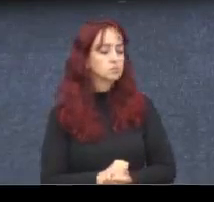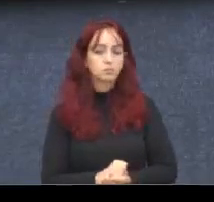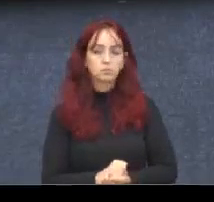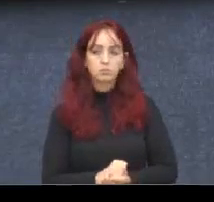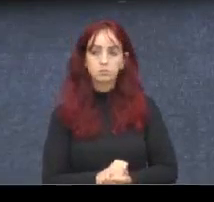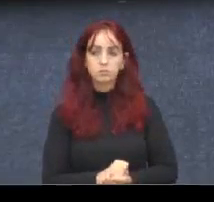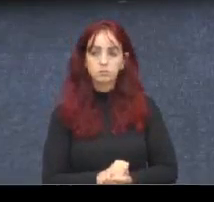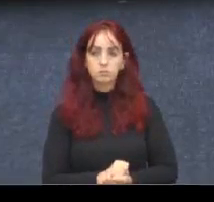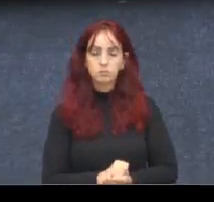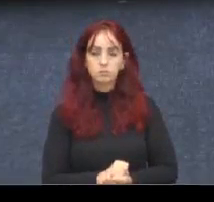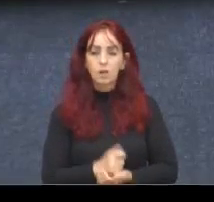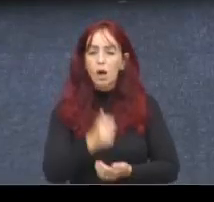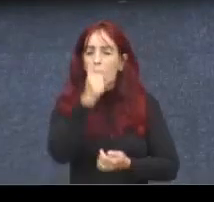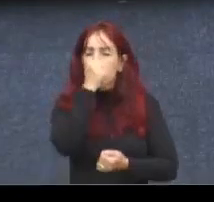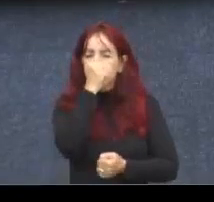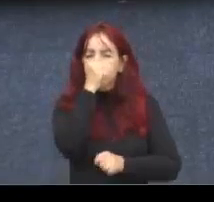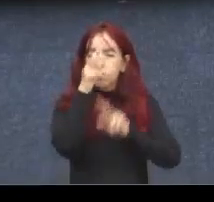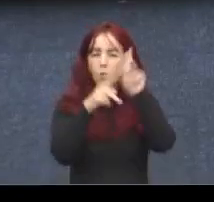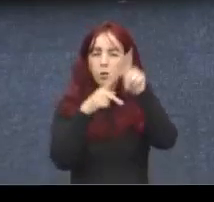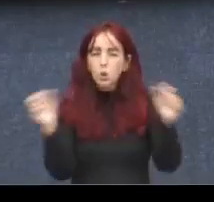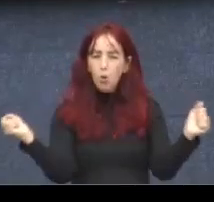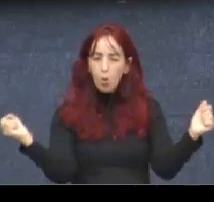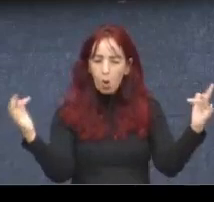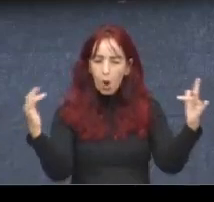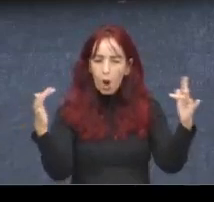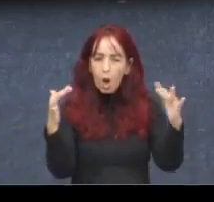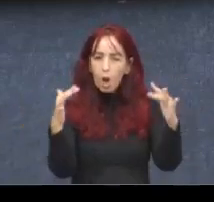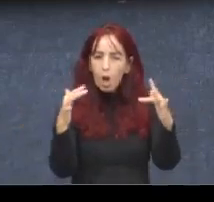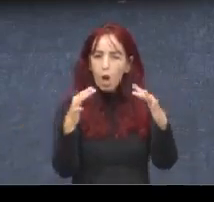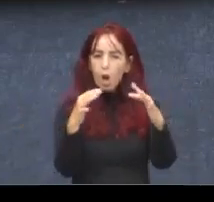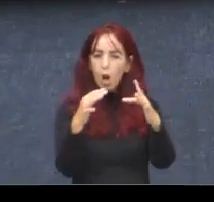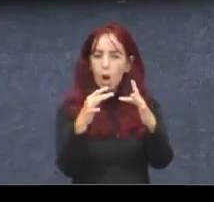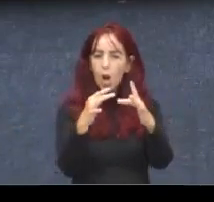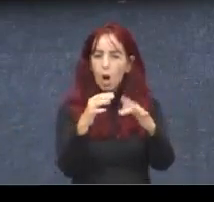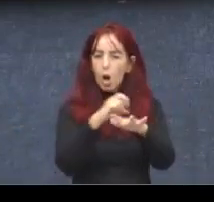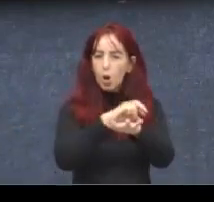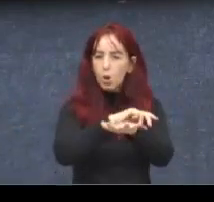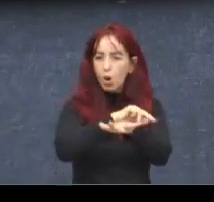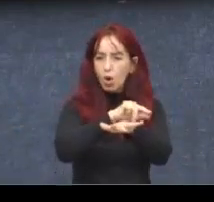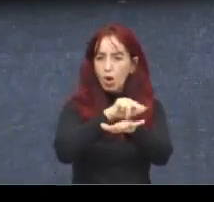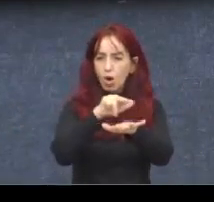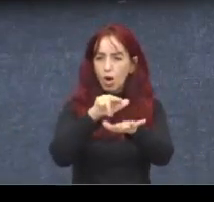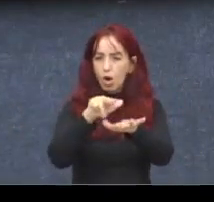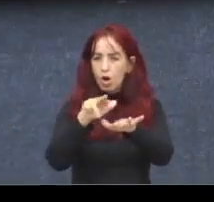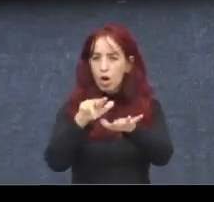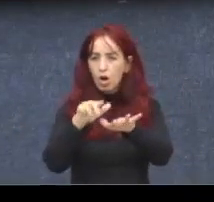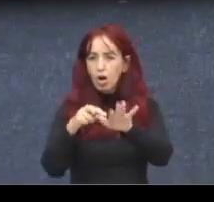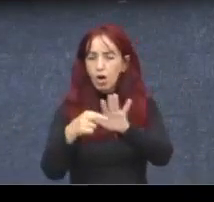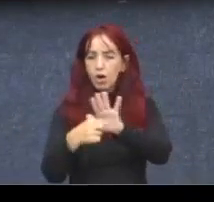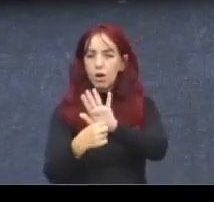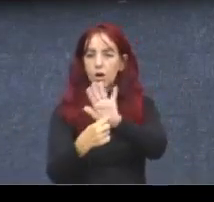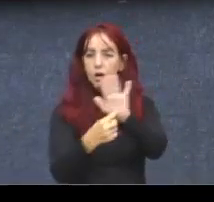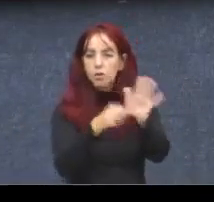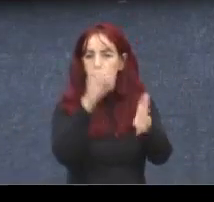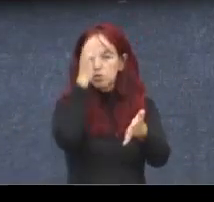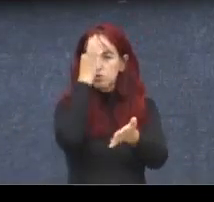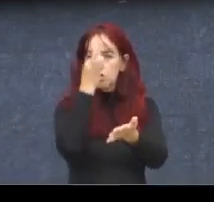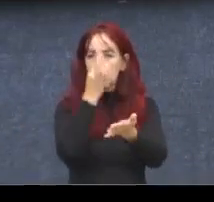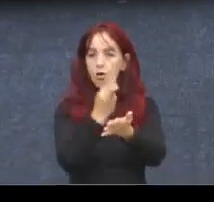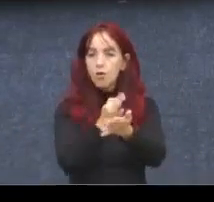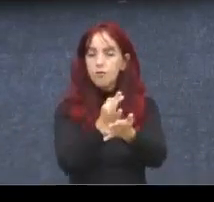Incalculável número de fiéis acompanhou toda a procissão numa demonstração culminante dos sentimentos de fé e religiosidade de nossa